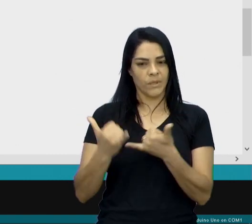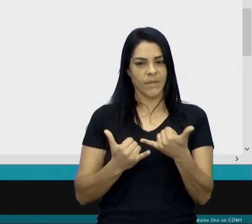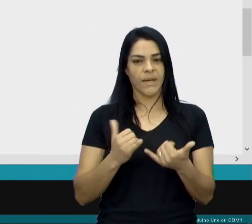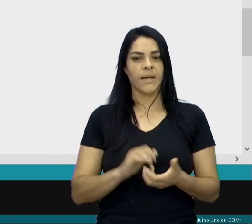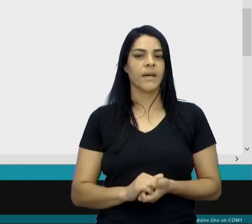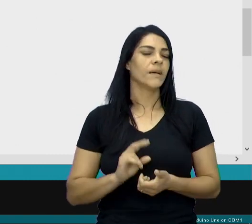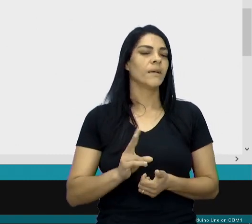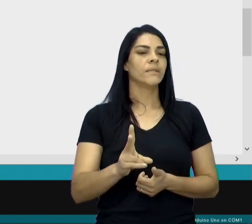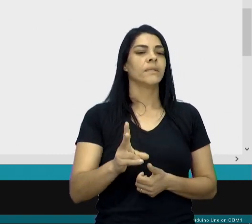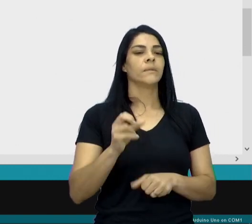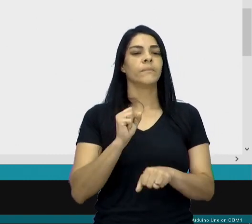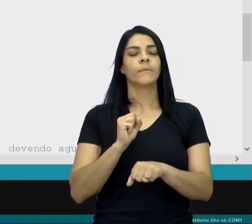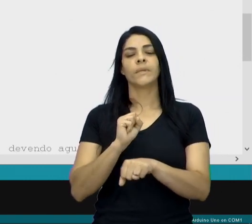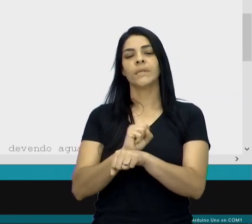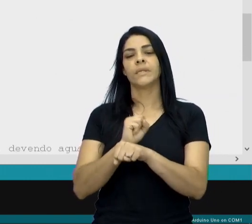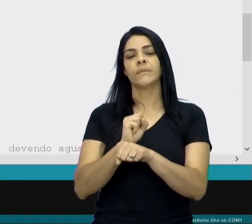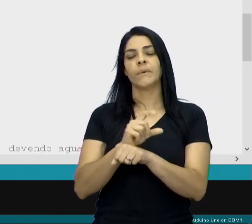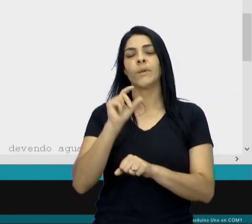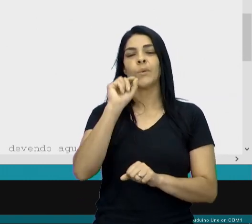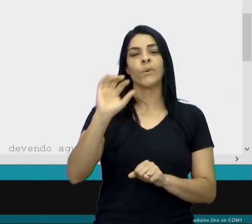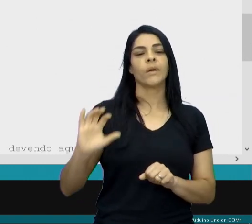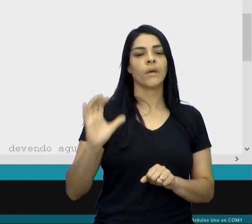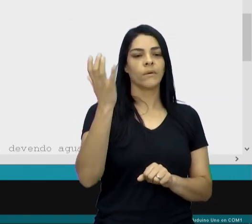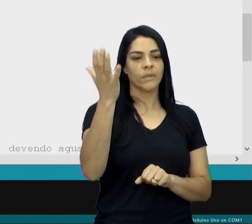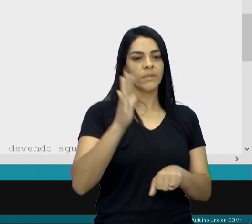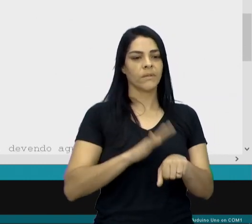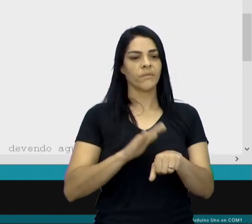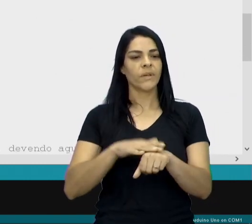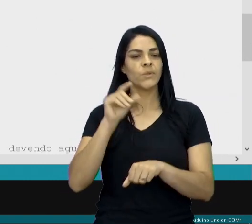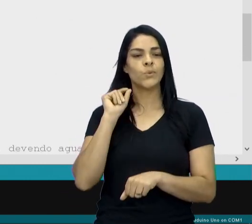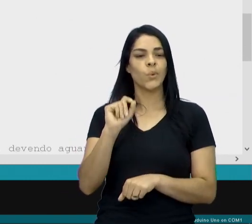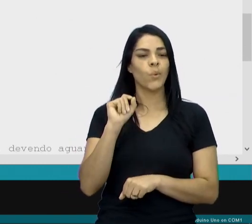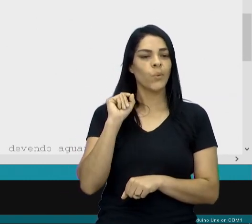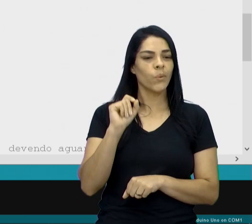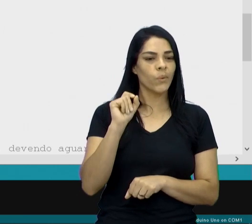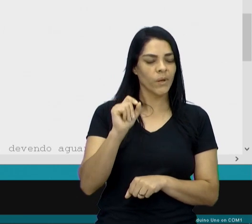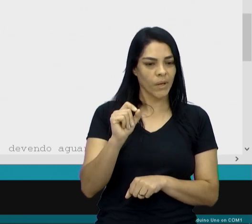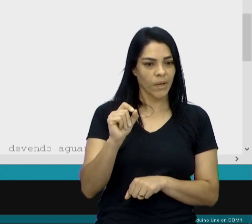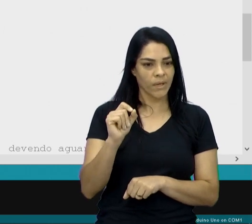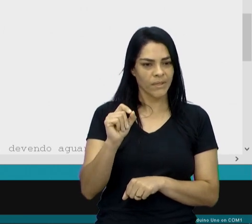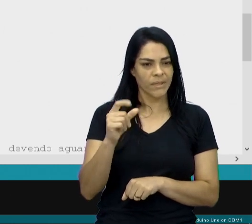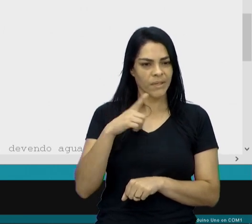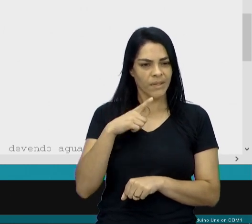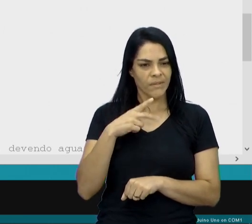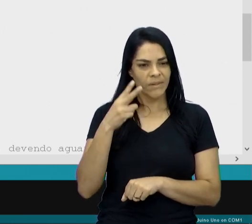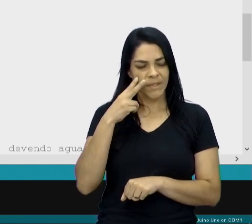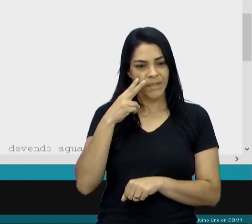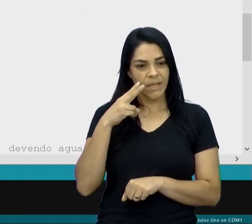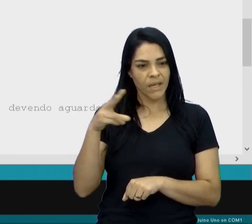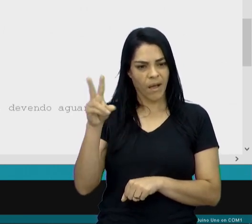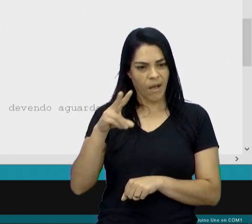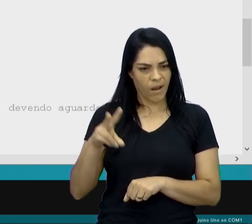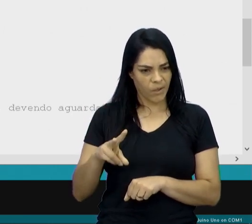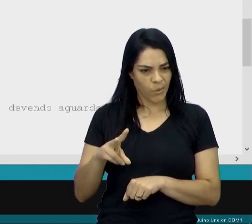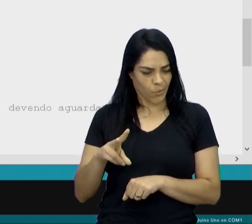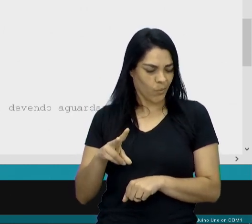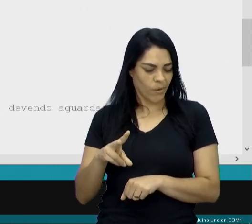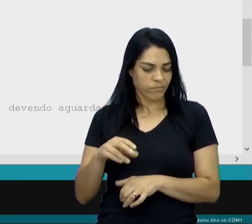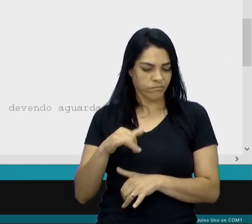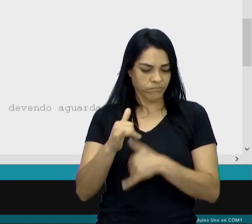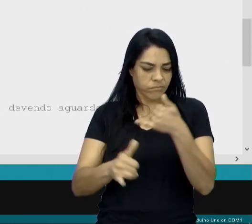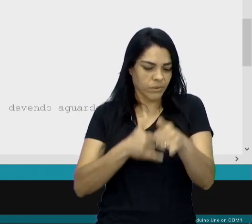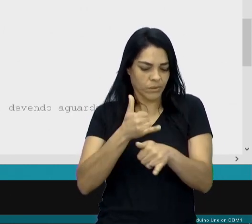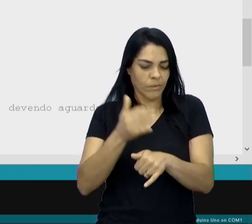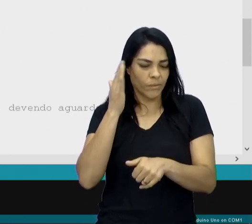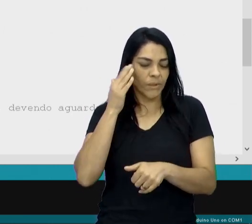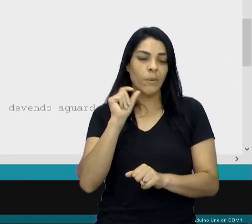medida que aguarda a jogada, o que que vai fazer, ó? Vai fazer essa leitura que ele vai ter que decidir, né? Então,